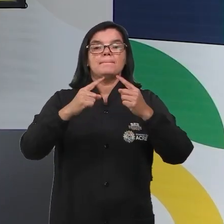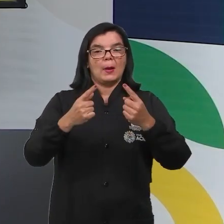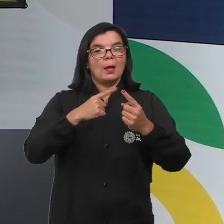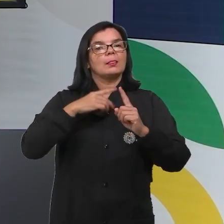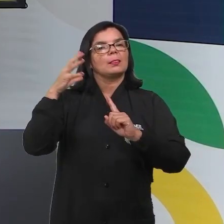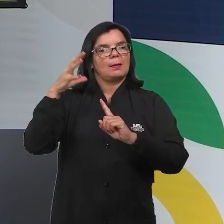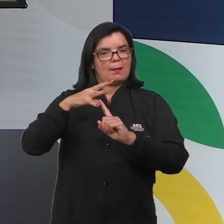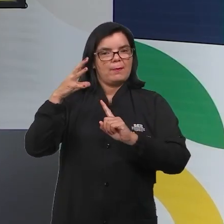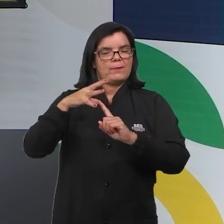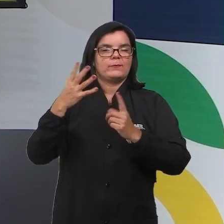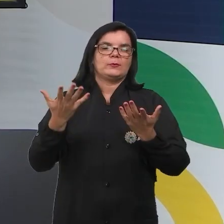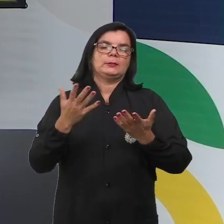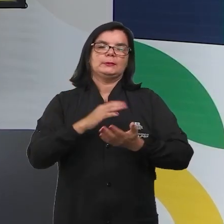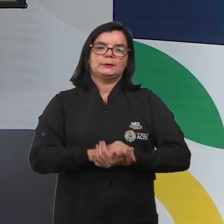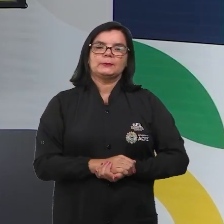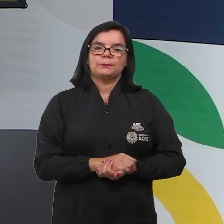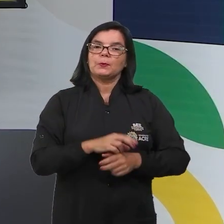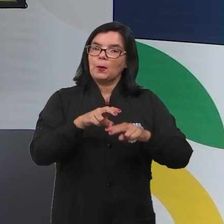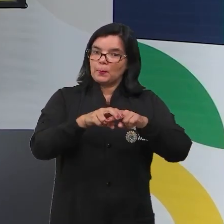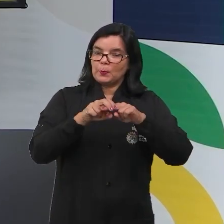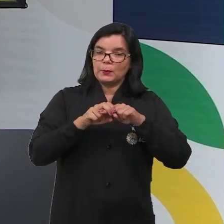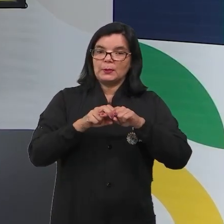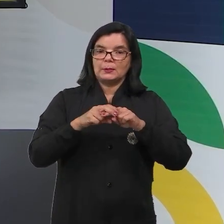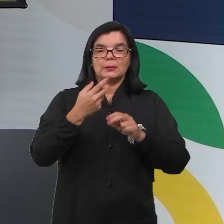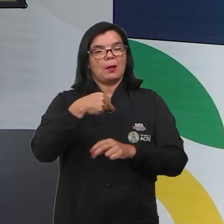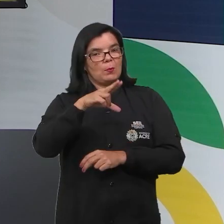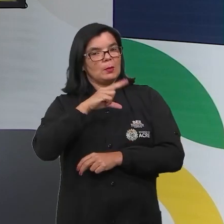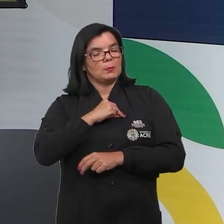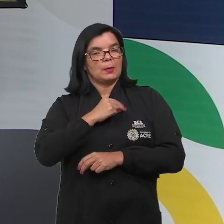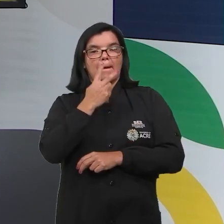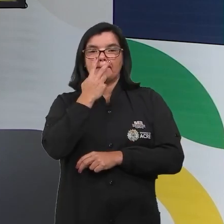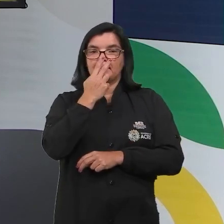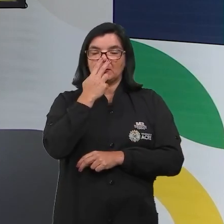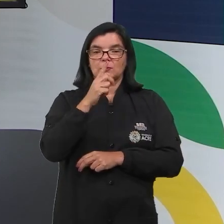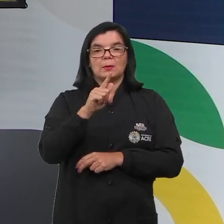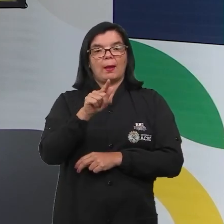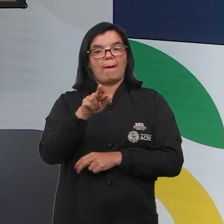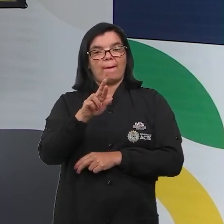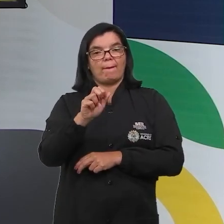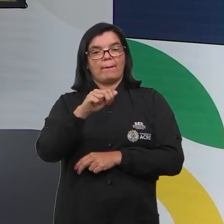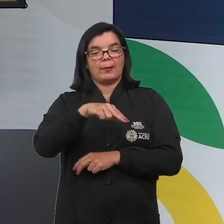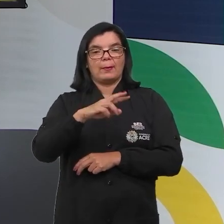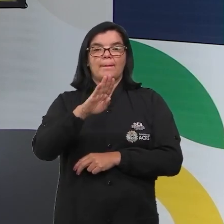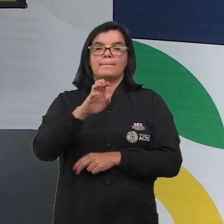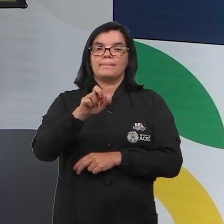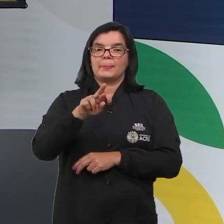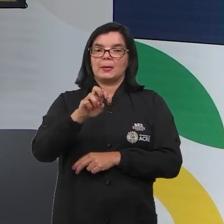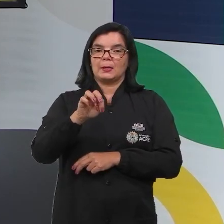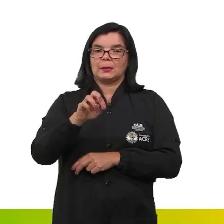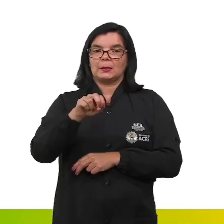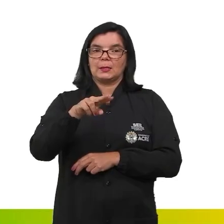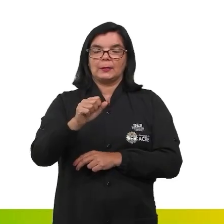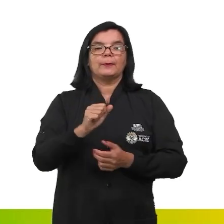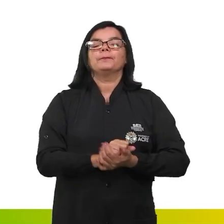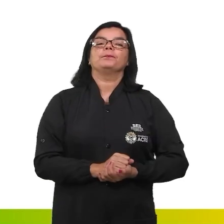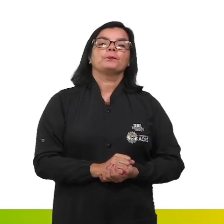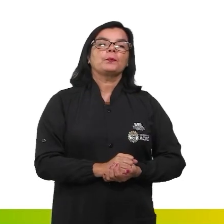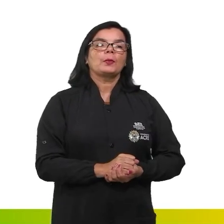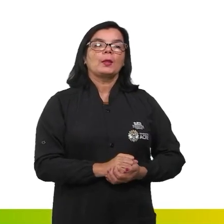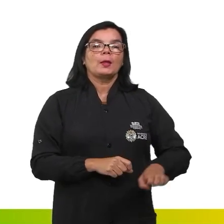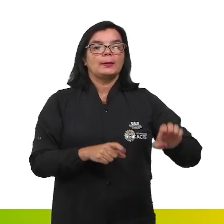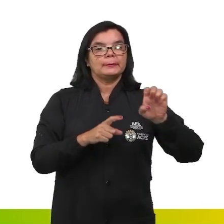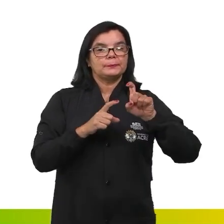ela tem influência. Então é por isso, a Espanha ela é meio parecida com a Grã-Bretanha aí, nesse sentido. Última questão.